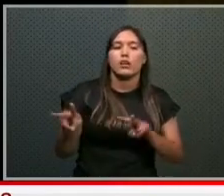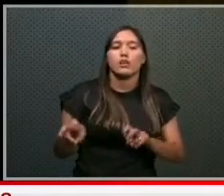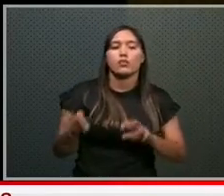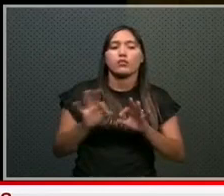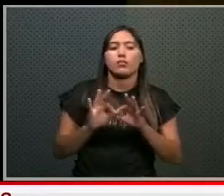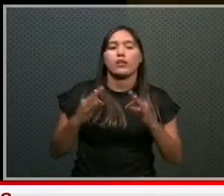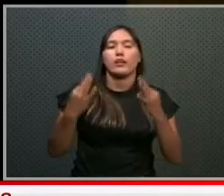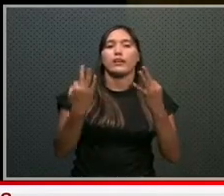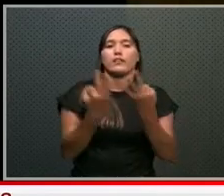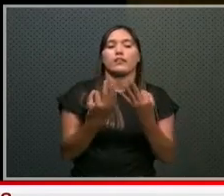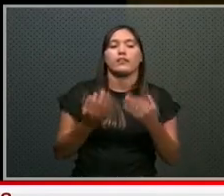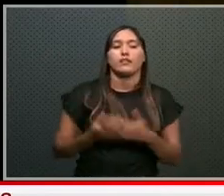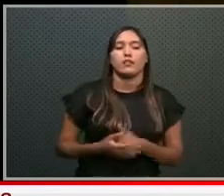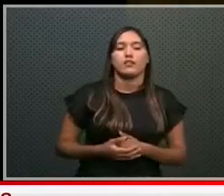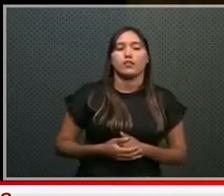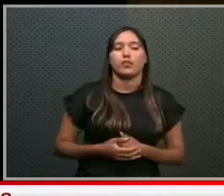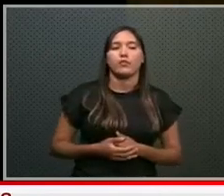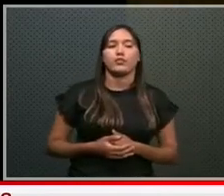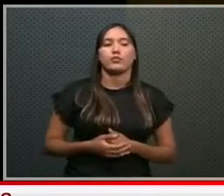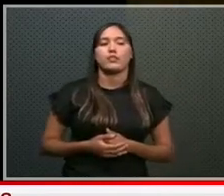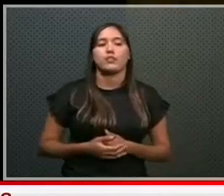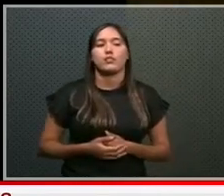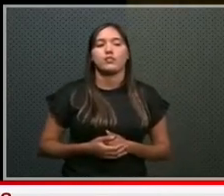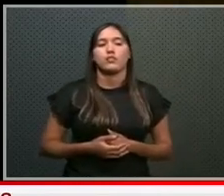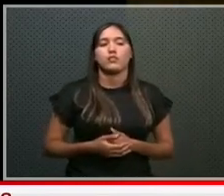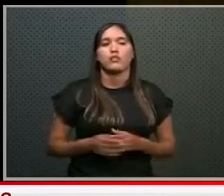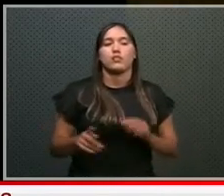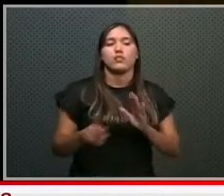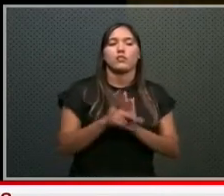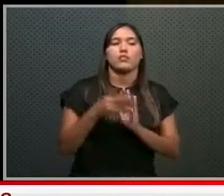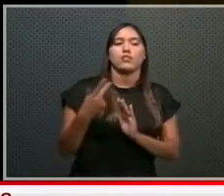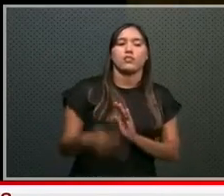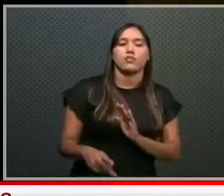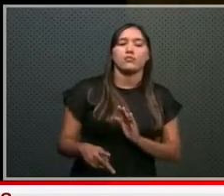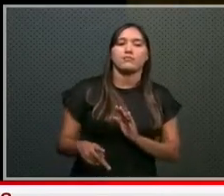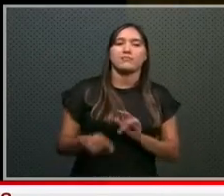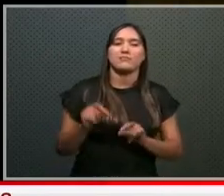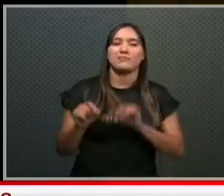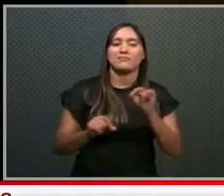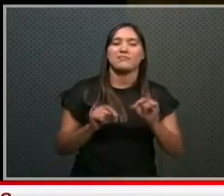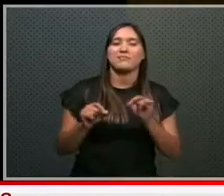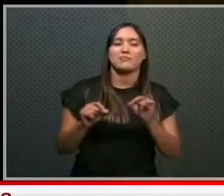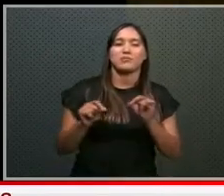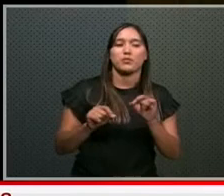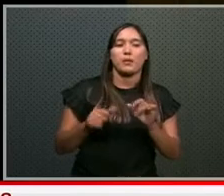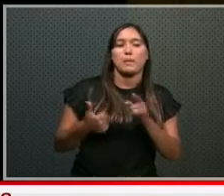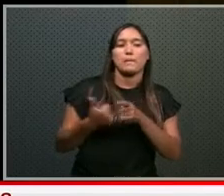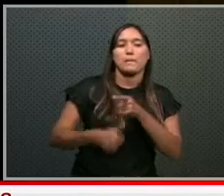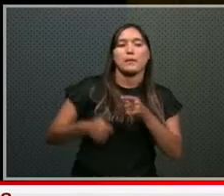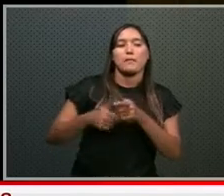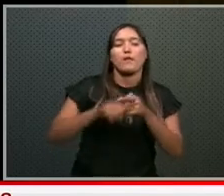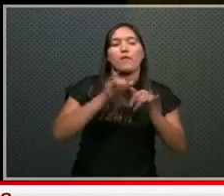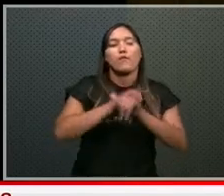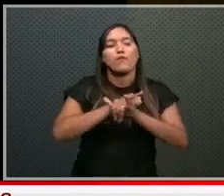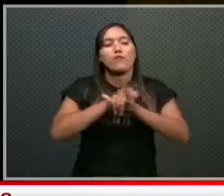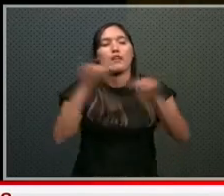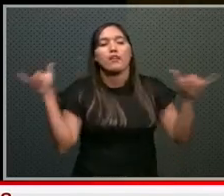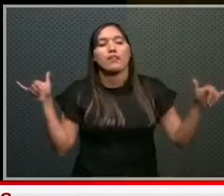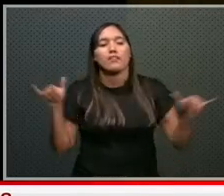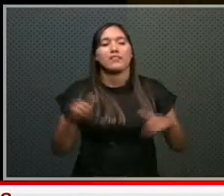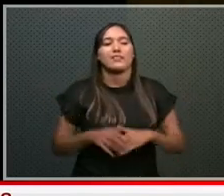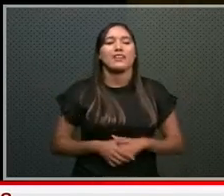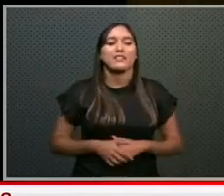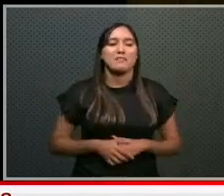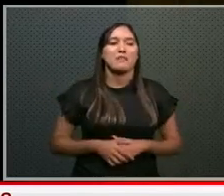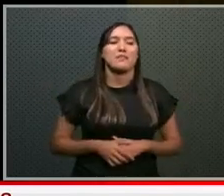muitos anos no meio político e na relação institucional aqui no governo do estado e primeiro destacar a